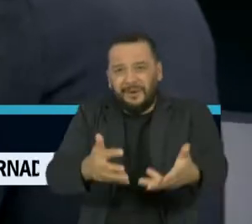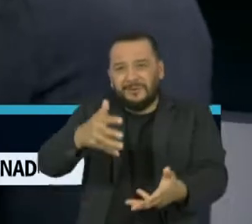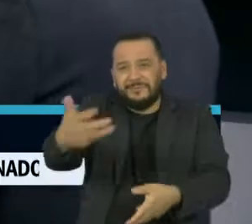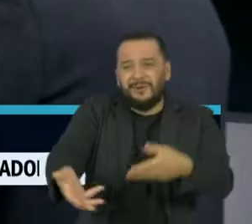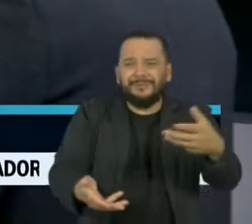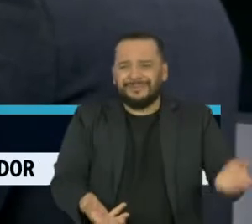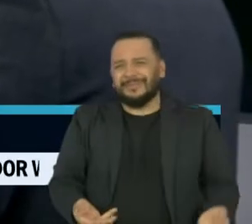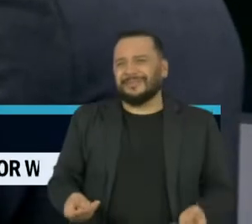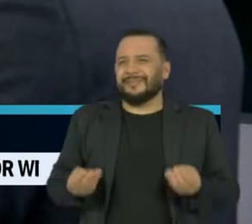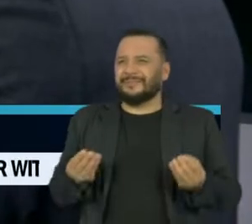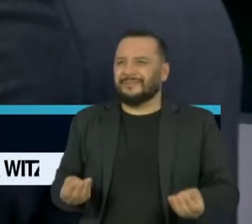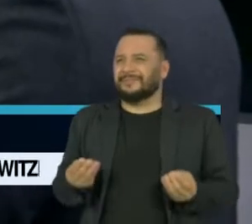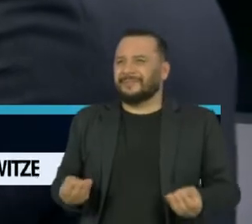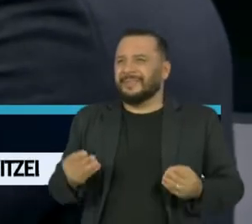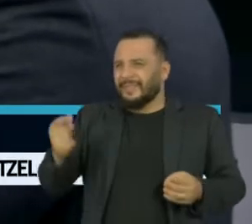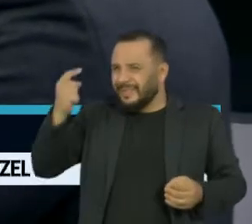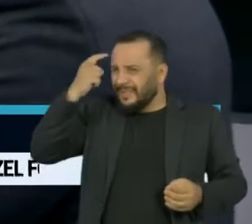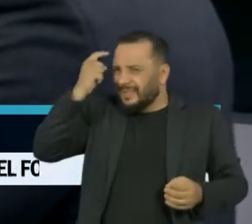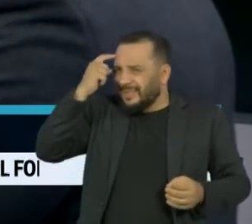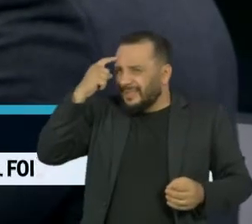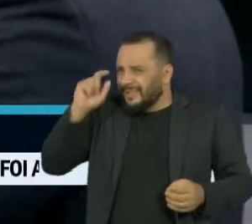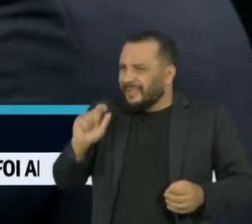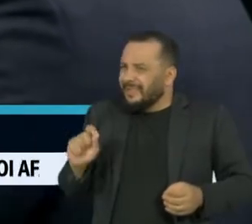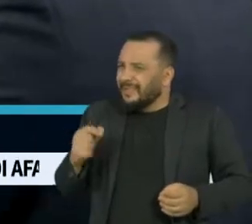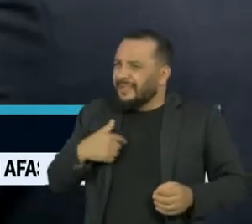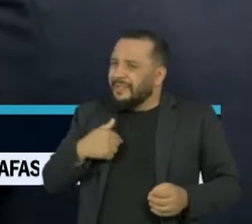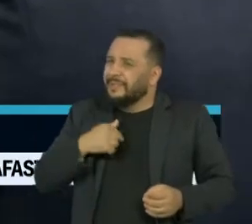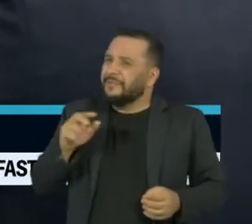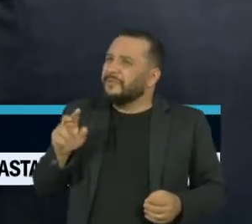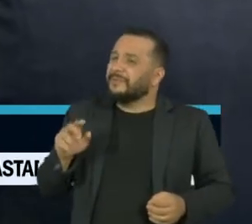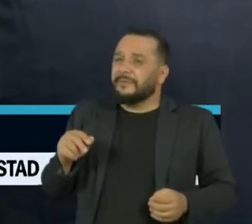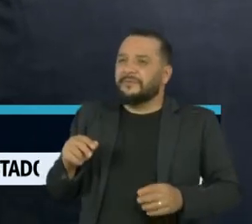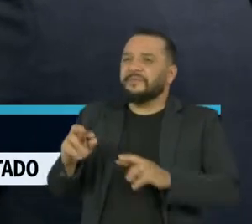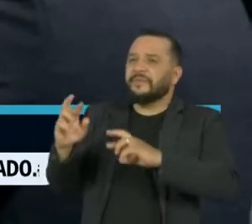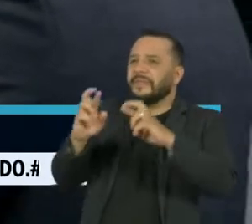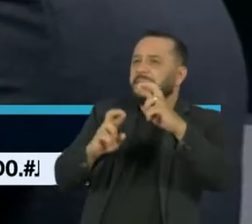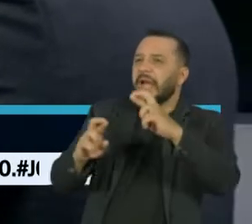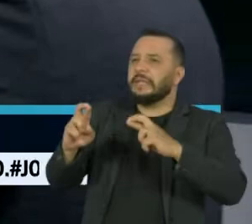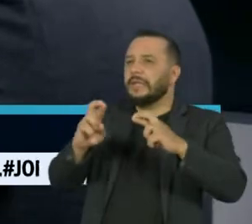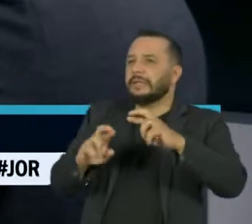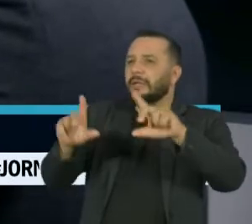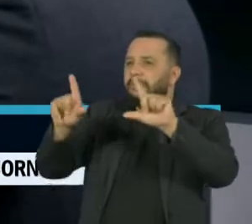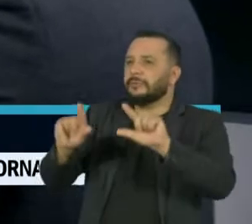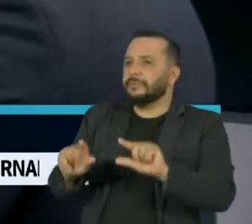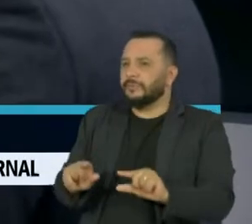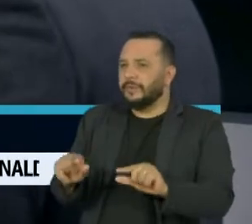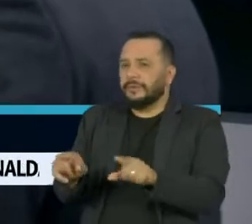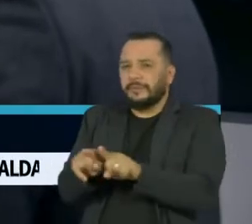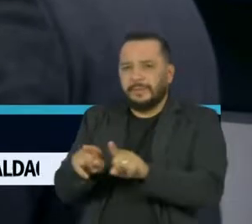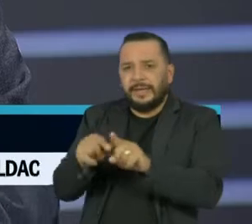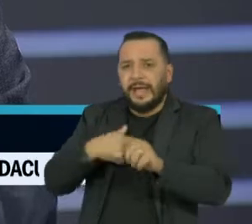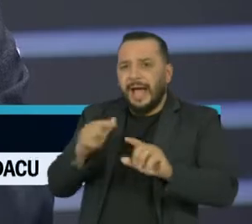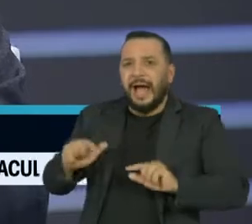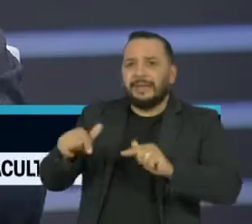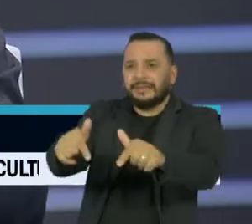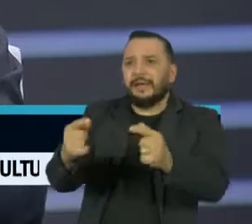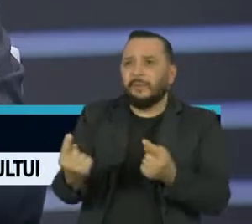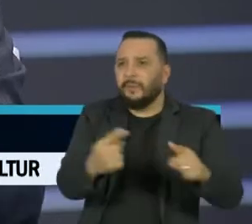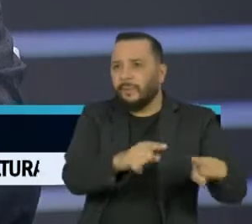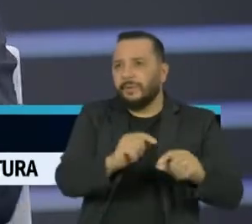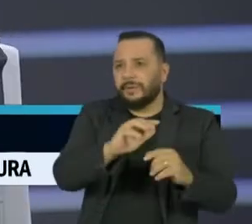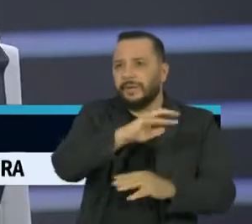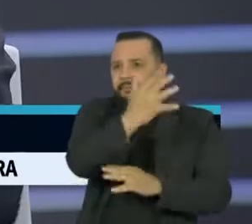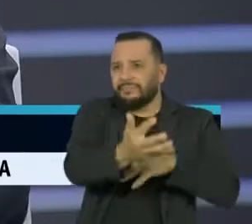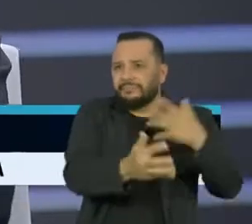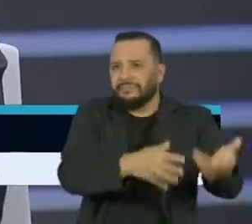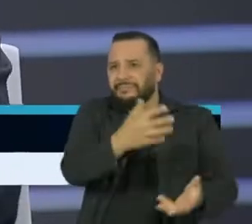absurdo imaginar que vai haver menos fiscalização ou menos ação contra o desmatamento quiser